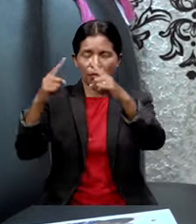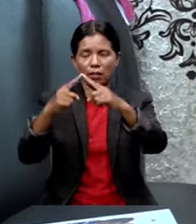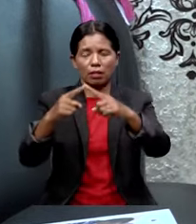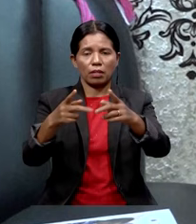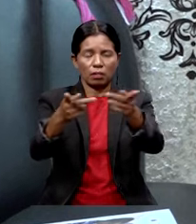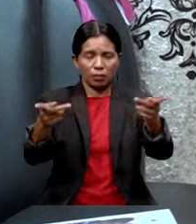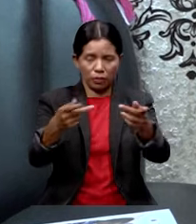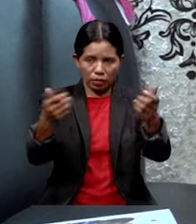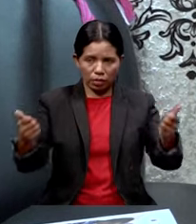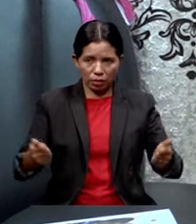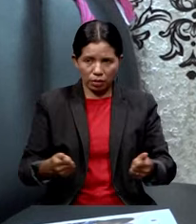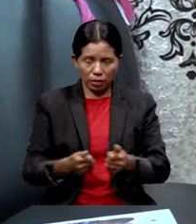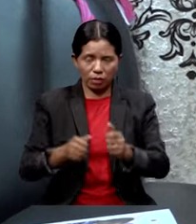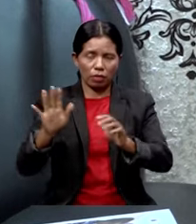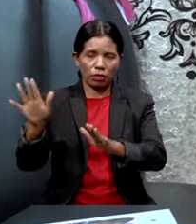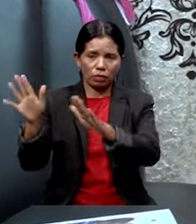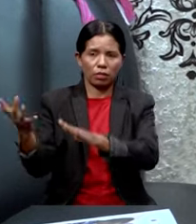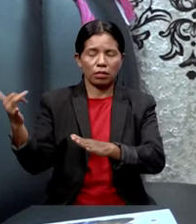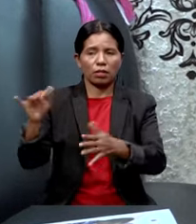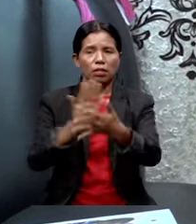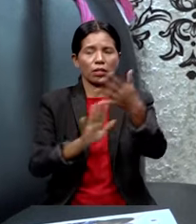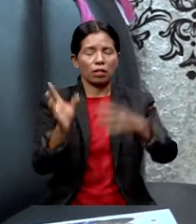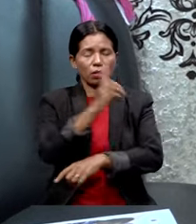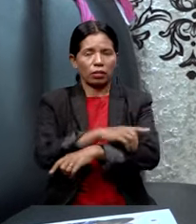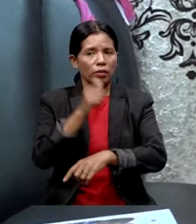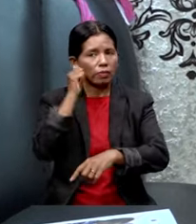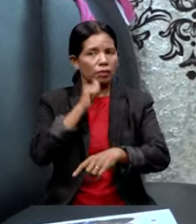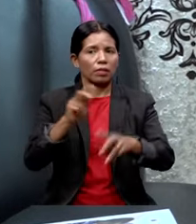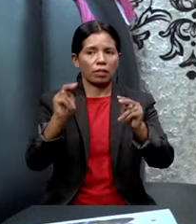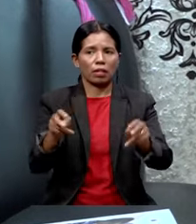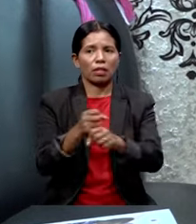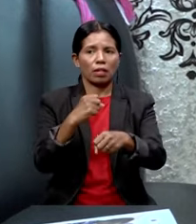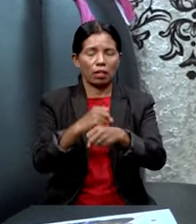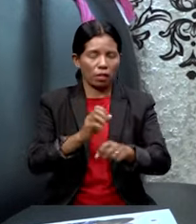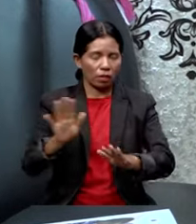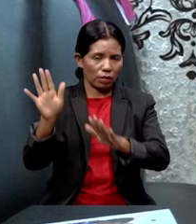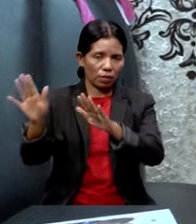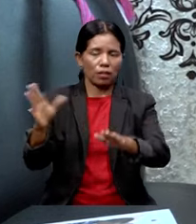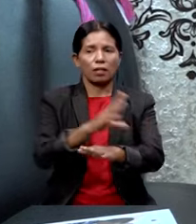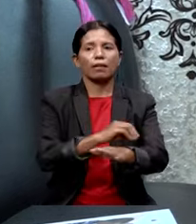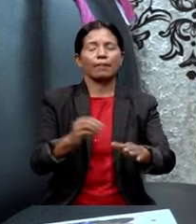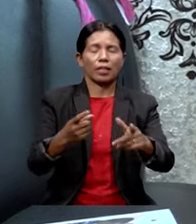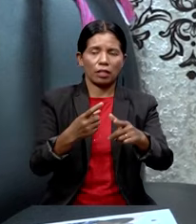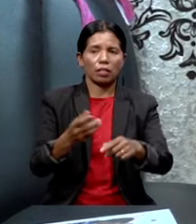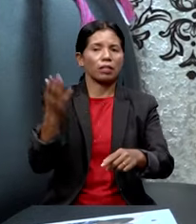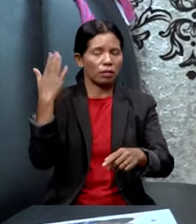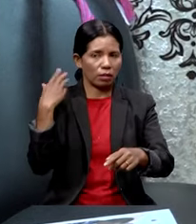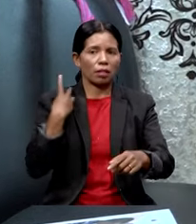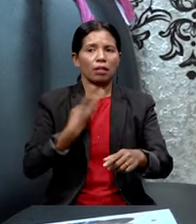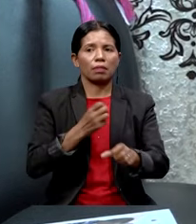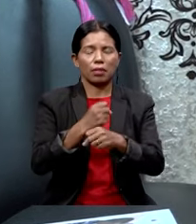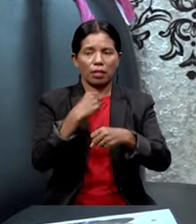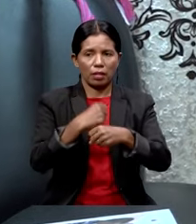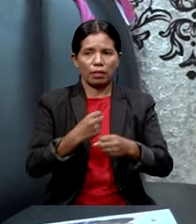posto lore bai áreas rurais, celebração lore feto rural, mas tem que halo duni área rural e durante né, irane ma kami